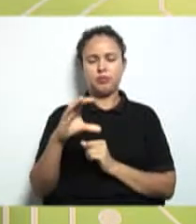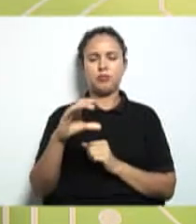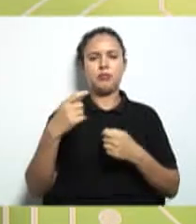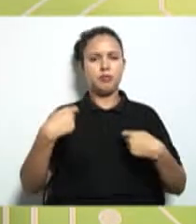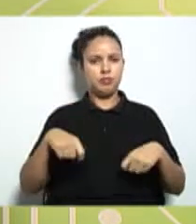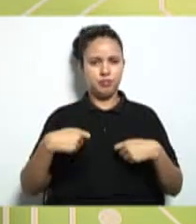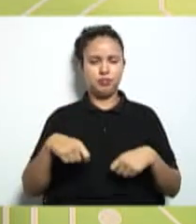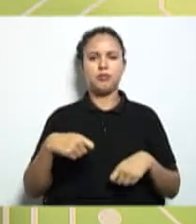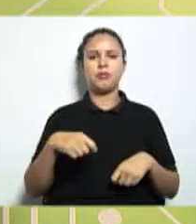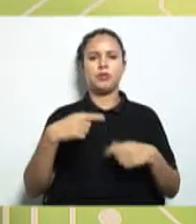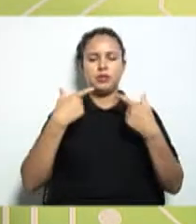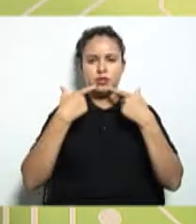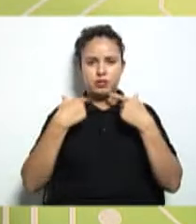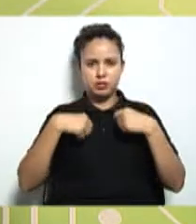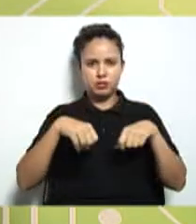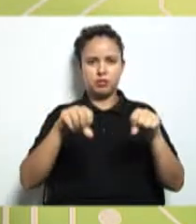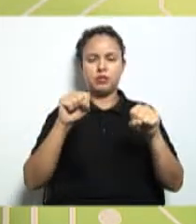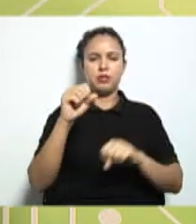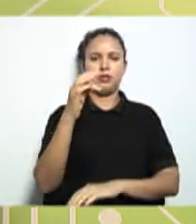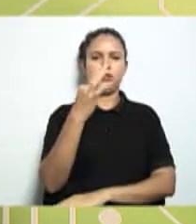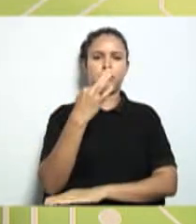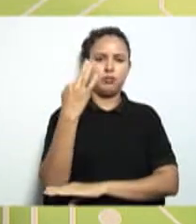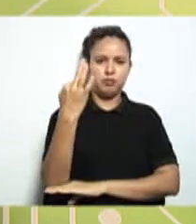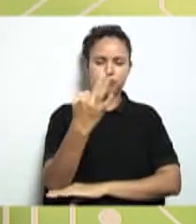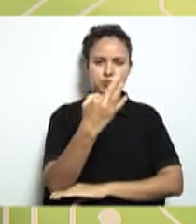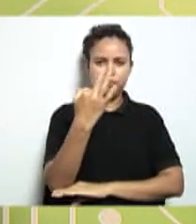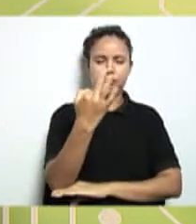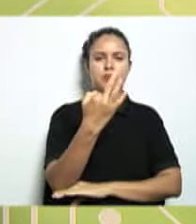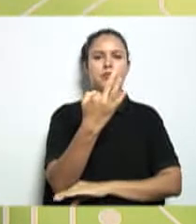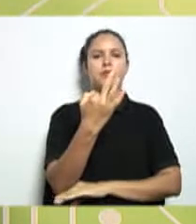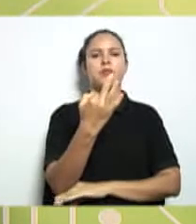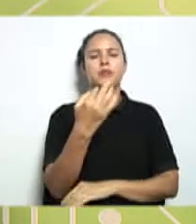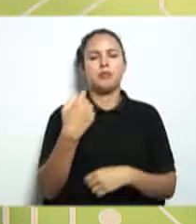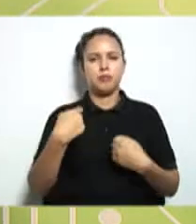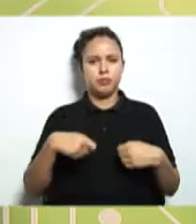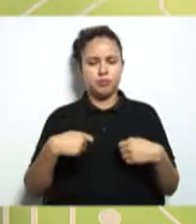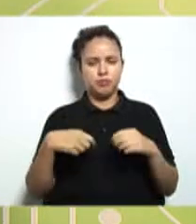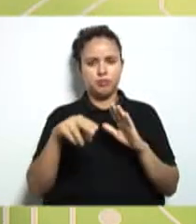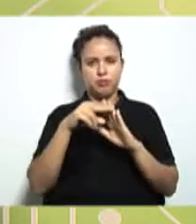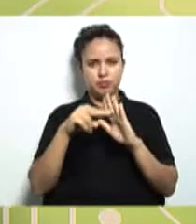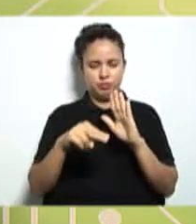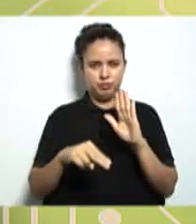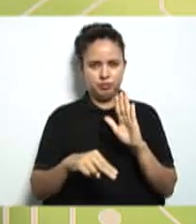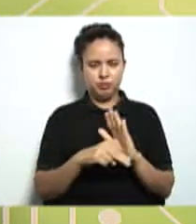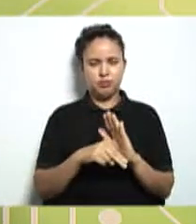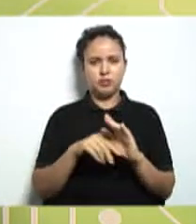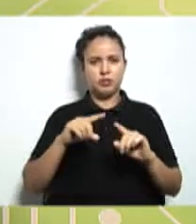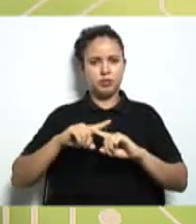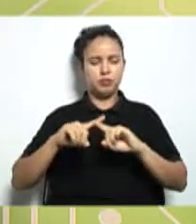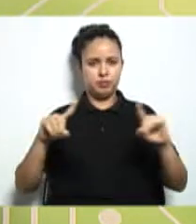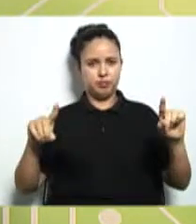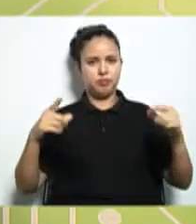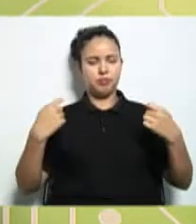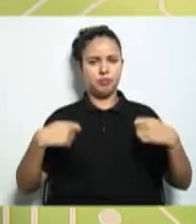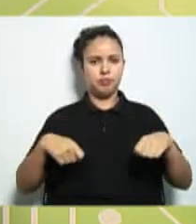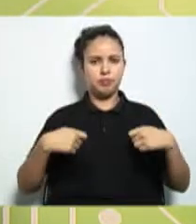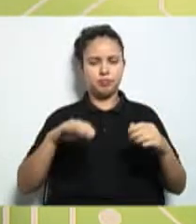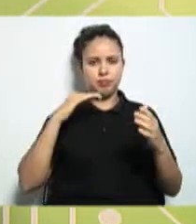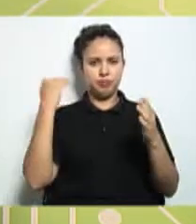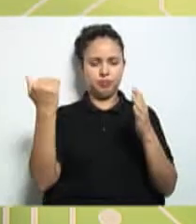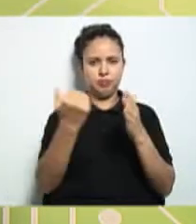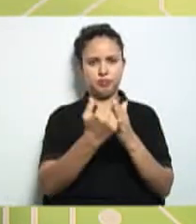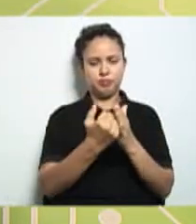da linguagem formal, você precisa dos padrões, você precisa das normas, mas você precisa cumprir